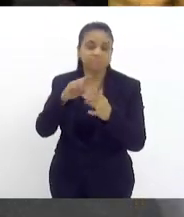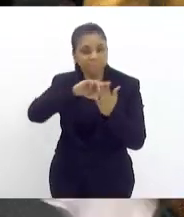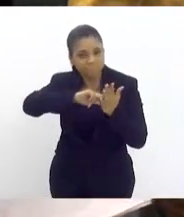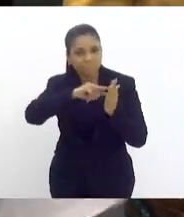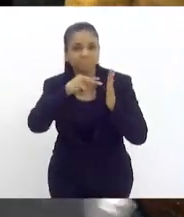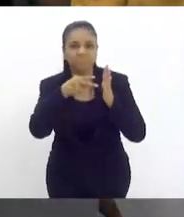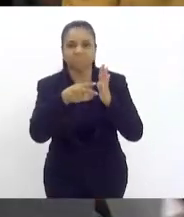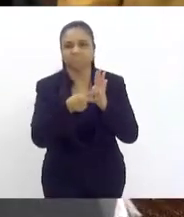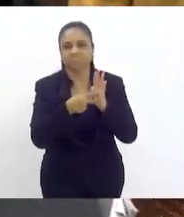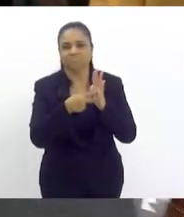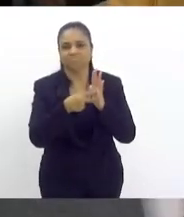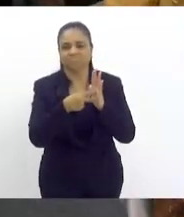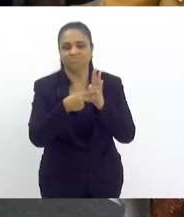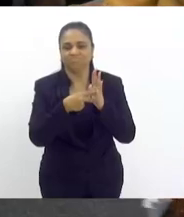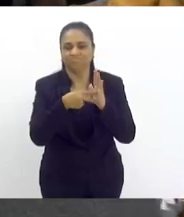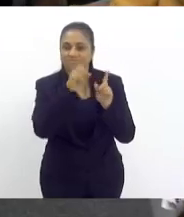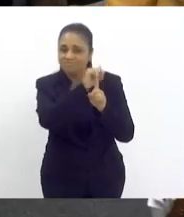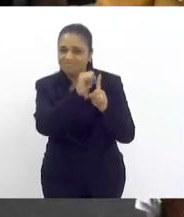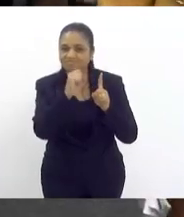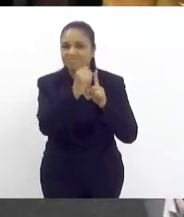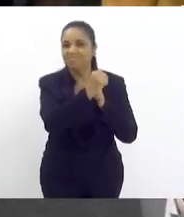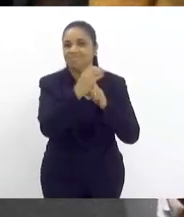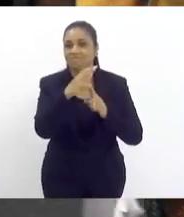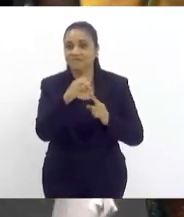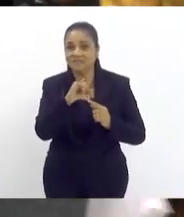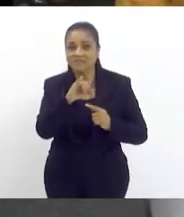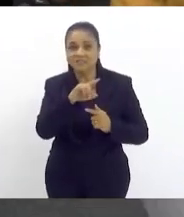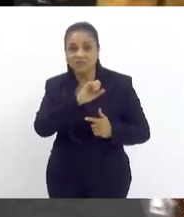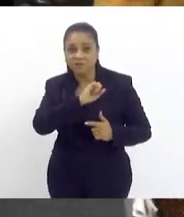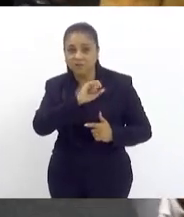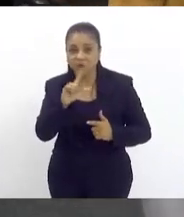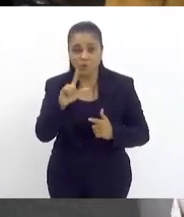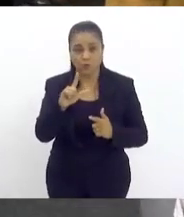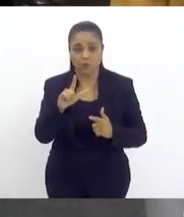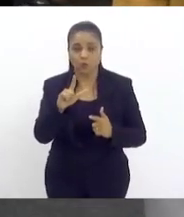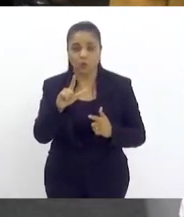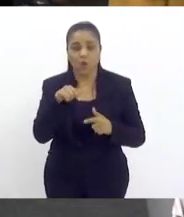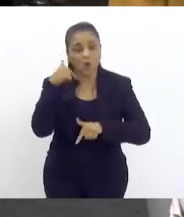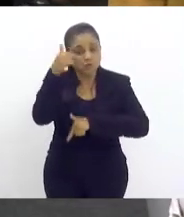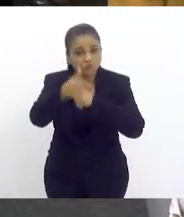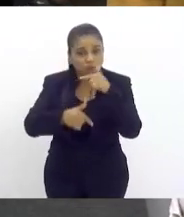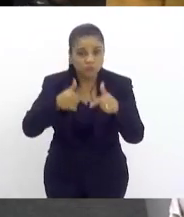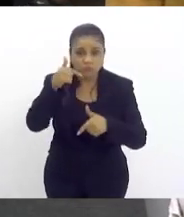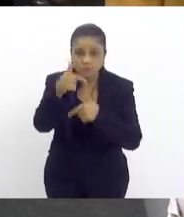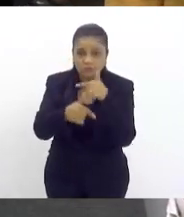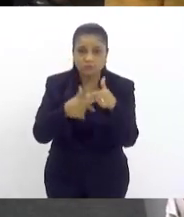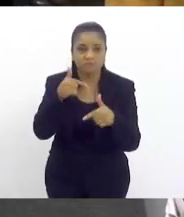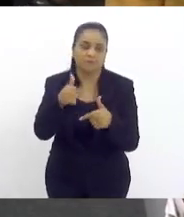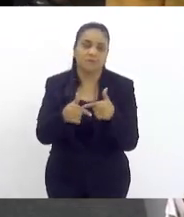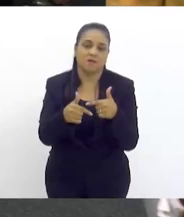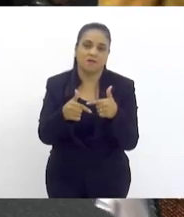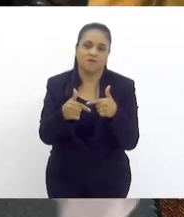significância civilizatória. É um trabalho, deputada Renata Souza, de